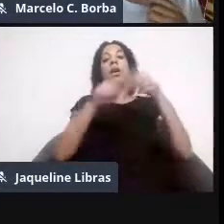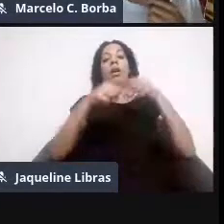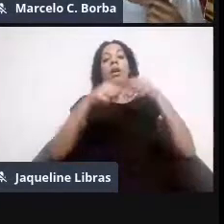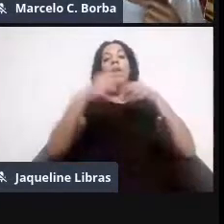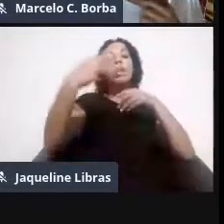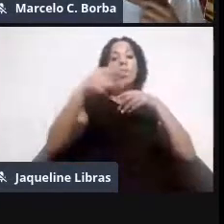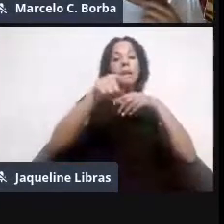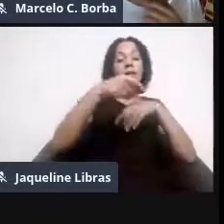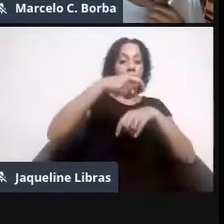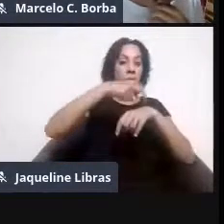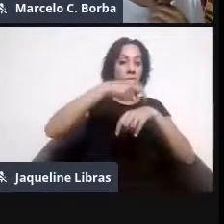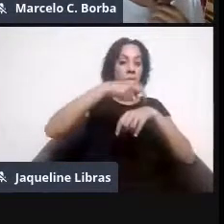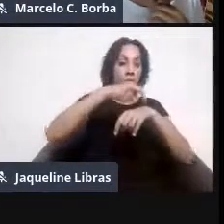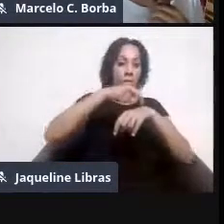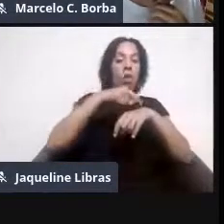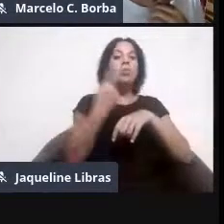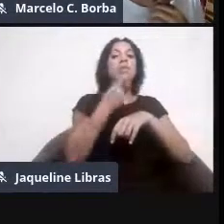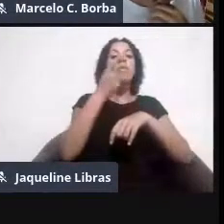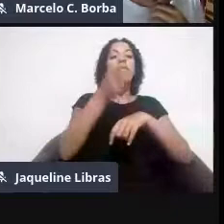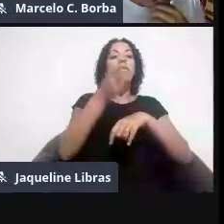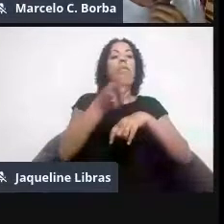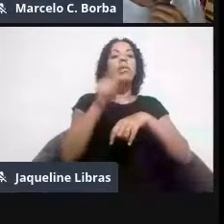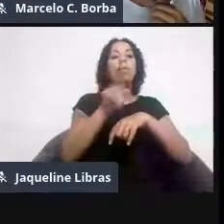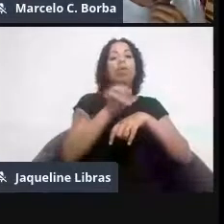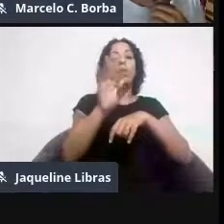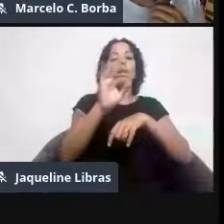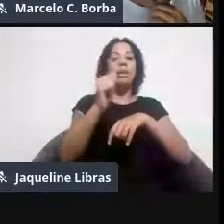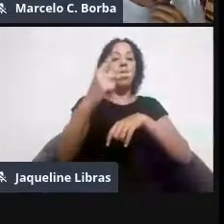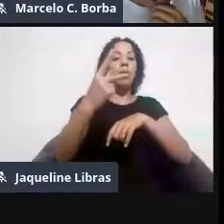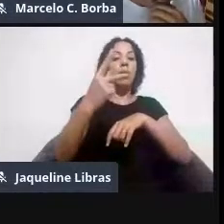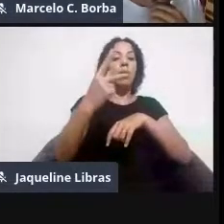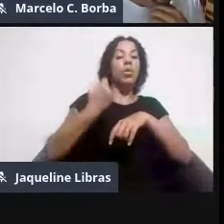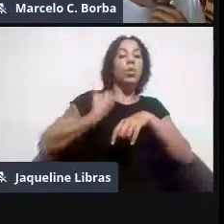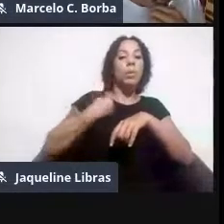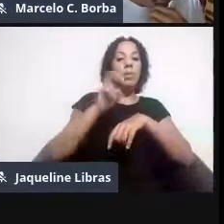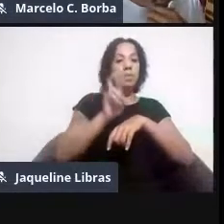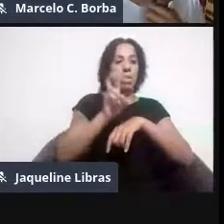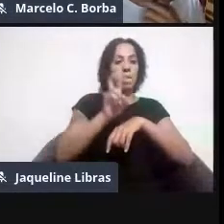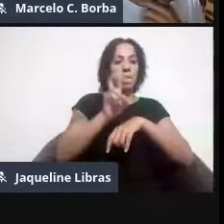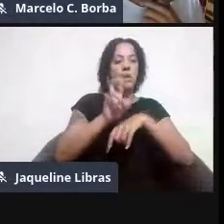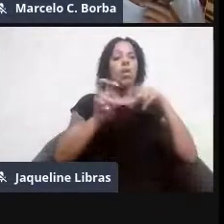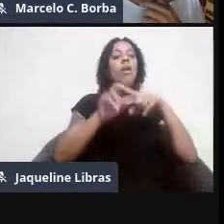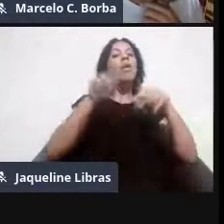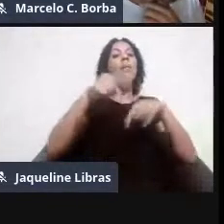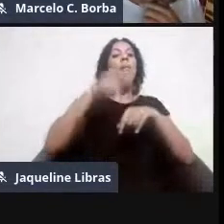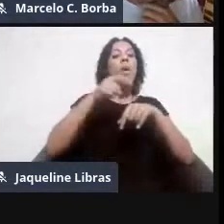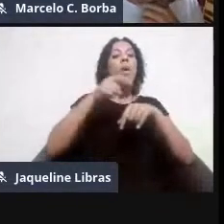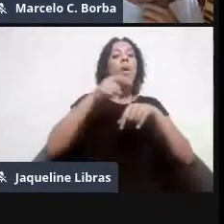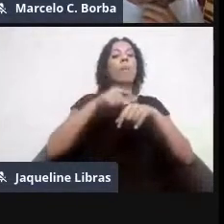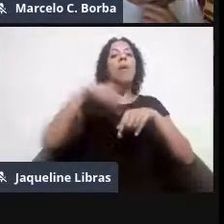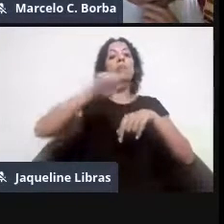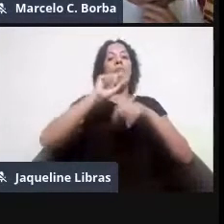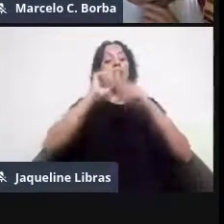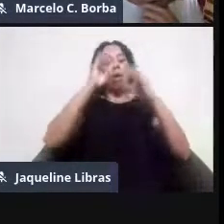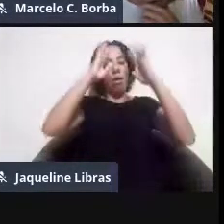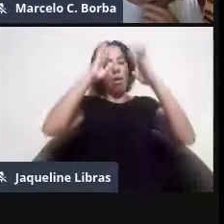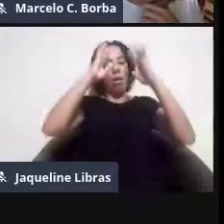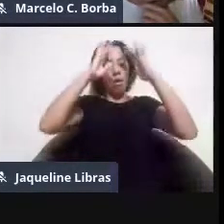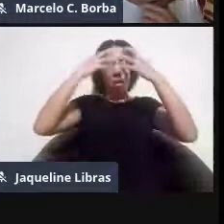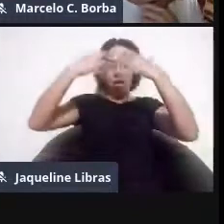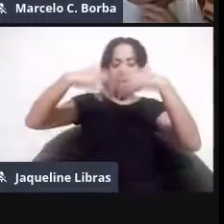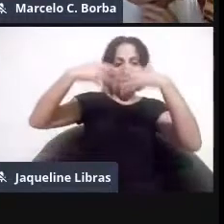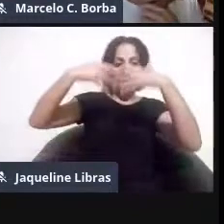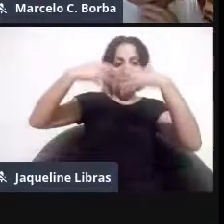terceiro momento, que nós chamamos aí de TAP número 5, né? Que é o momento que vai proporcionar a reflexão. Então, os